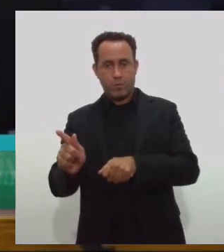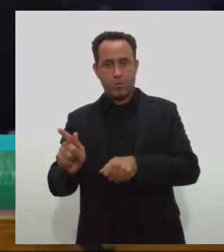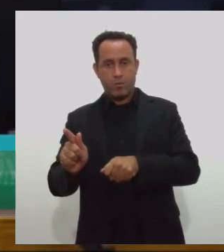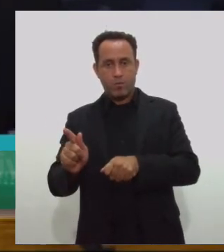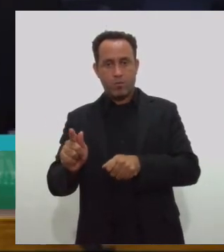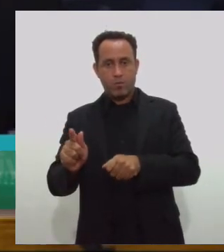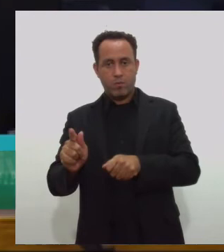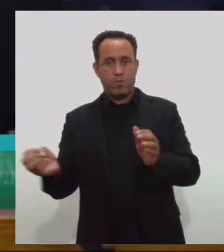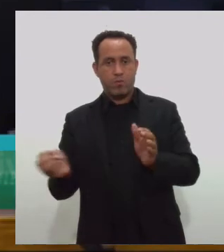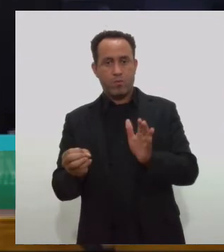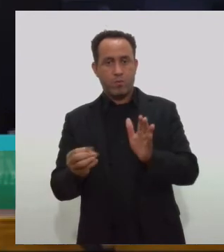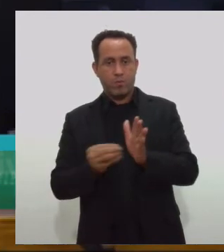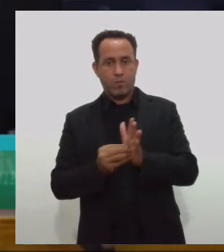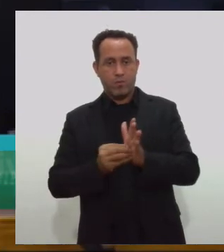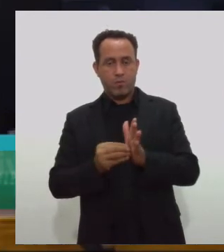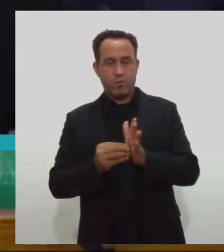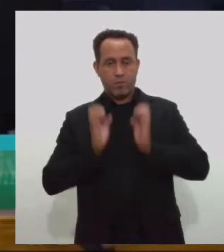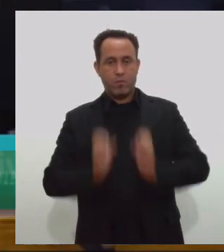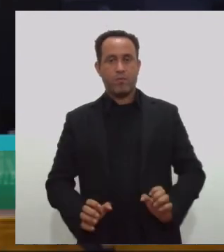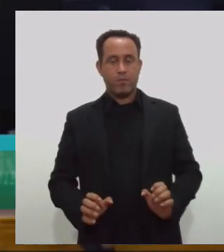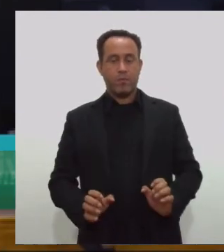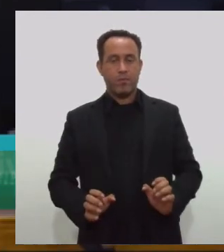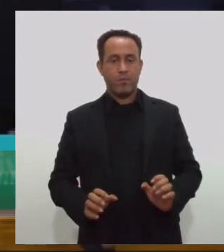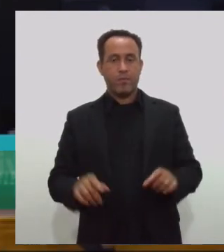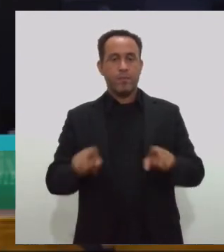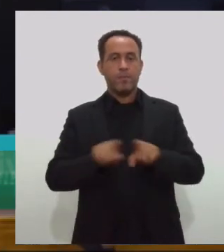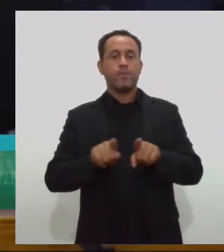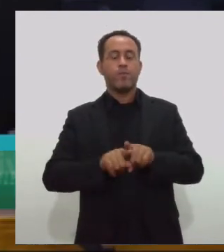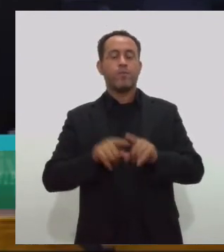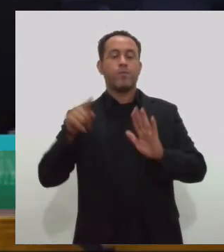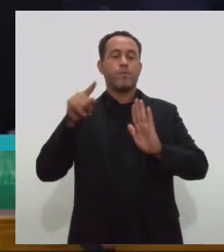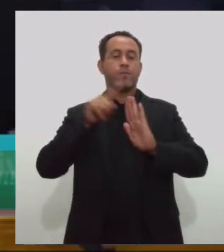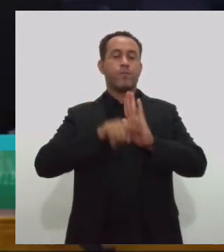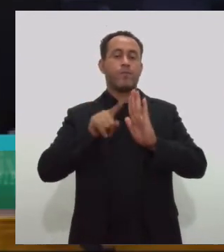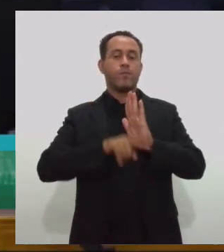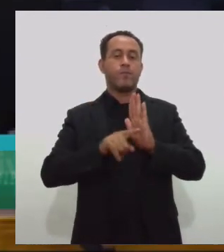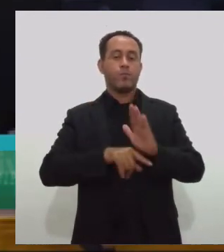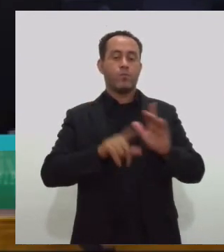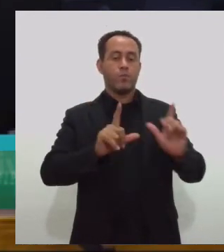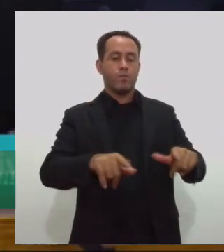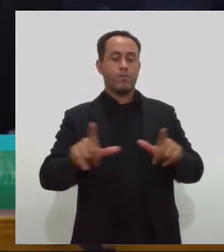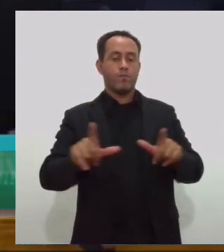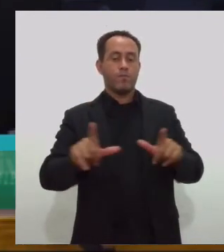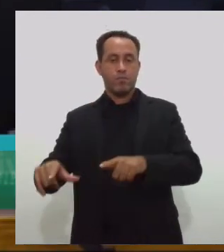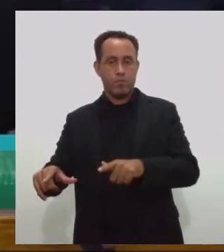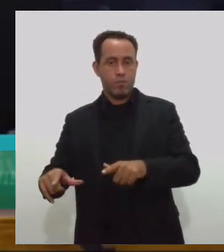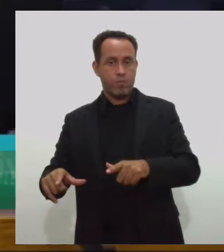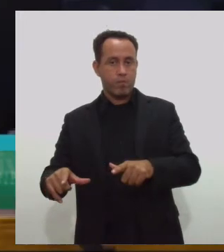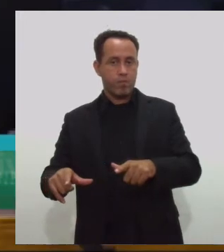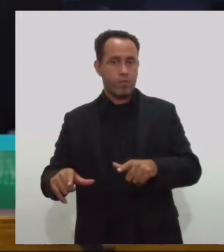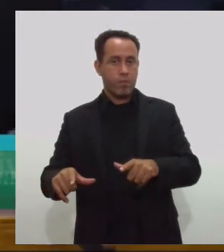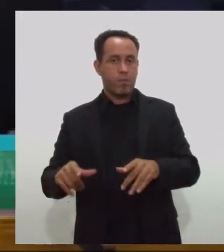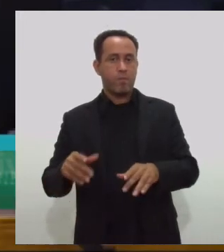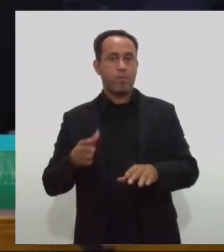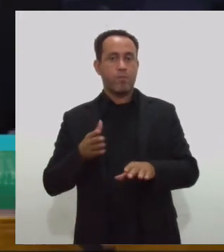desonestos. Além disso, vai diminuir espaço para subjetivismos